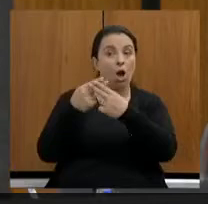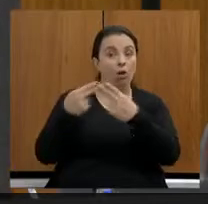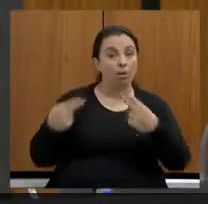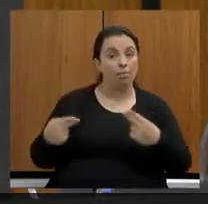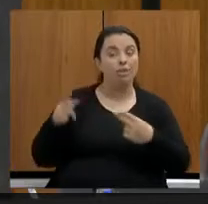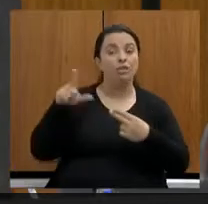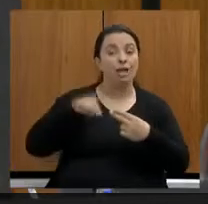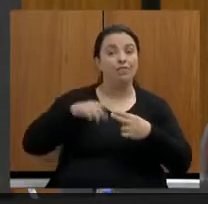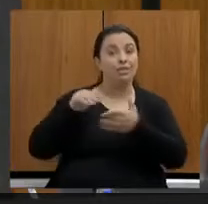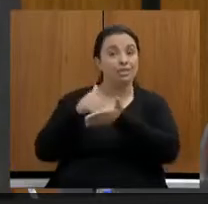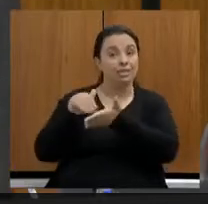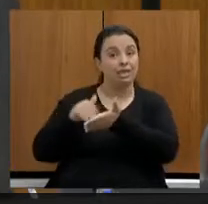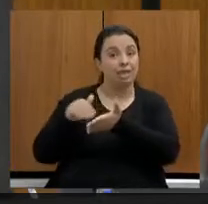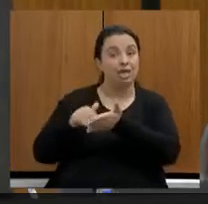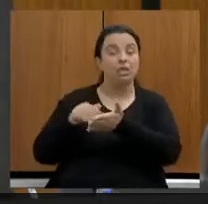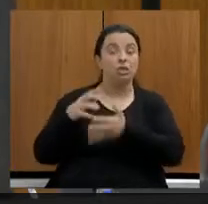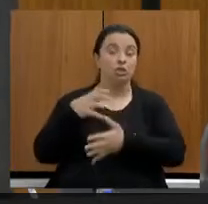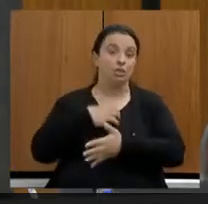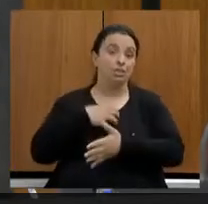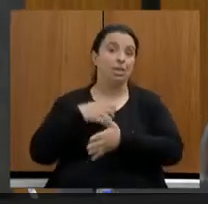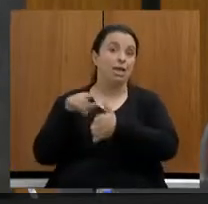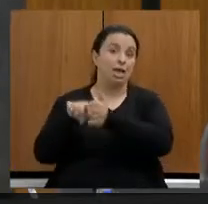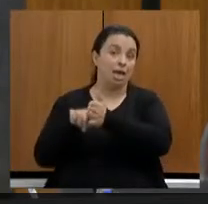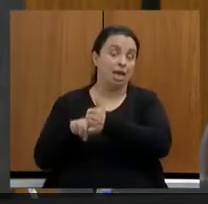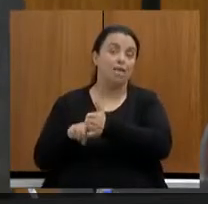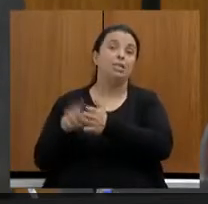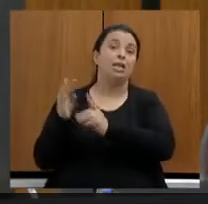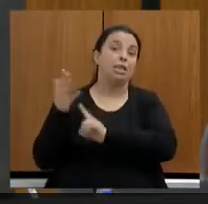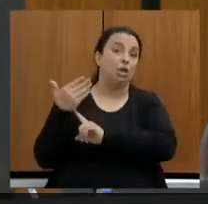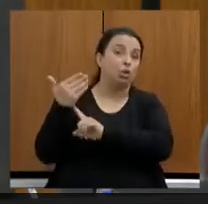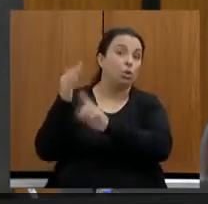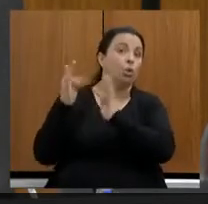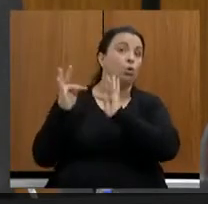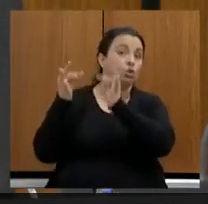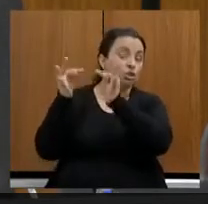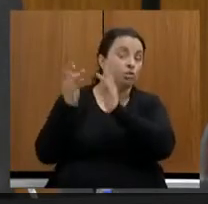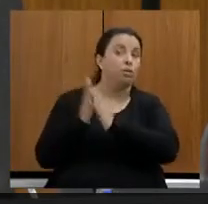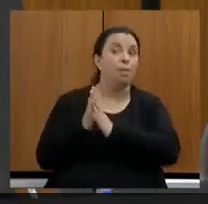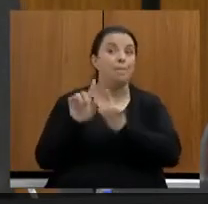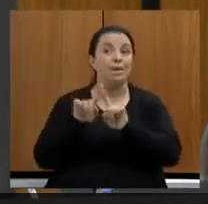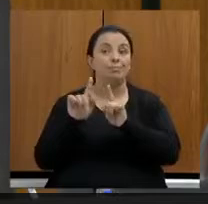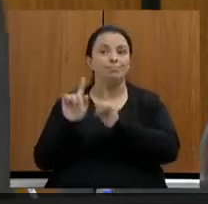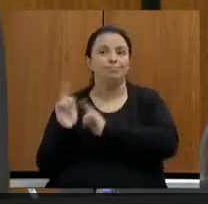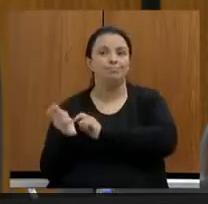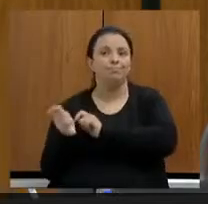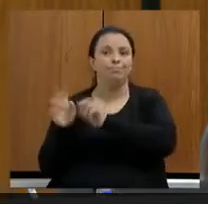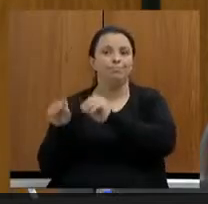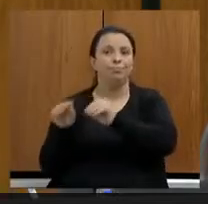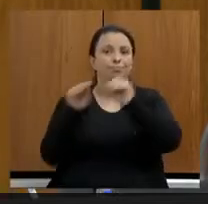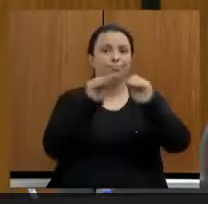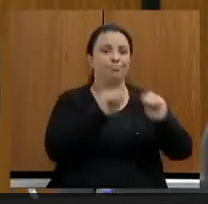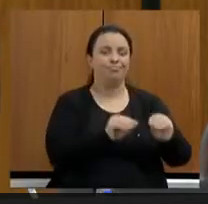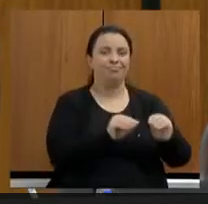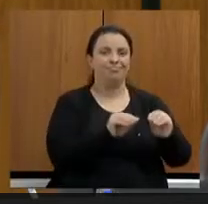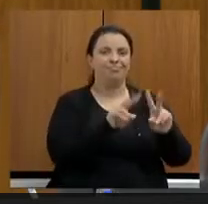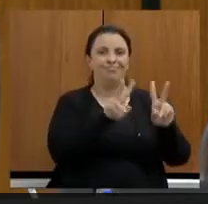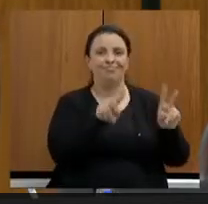que é uma secretaria própria de repente ela foi para a secretaria de educação bom